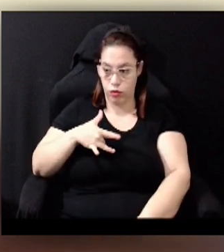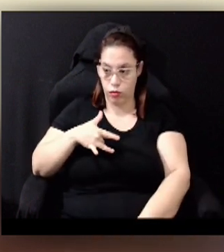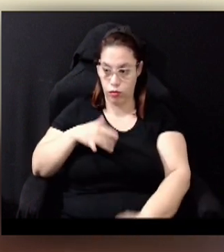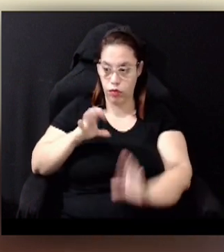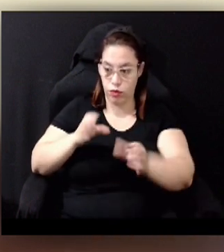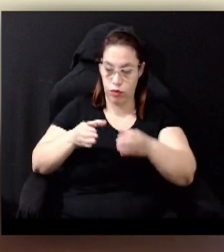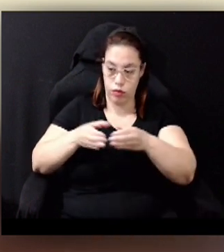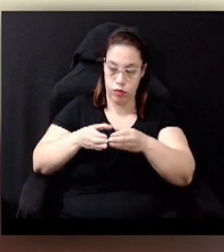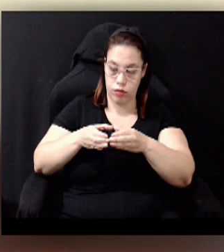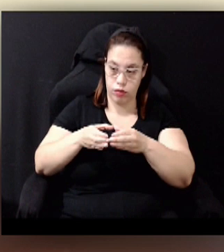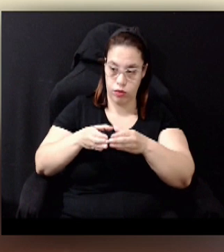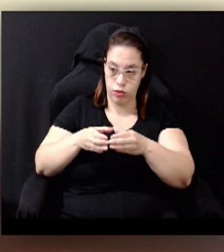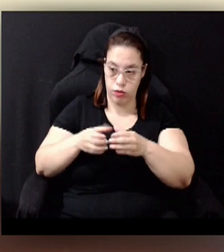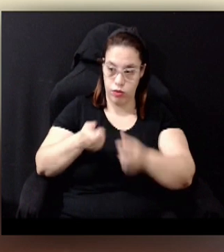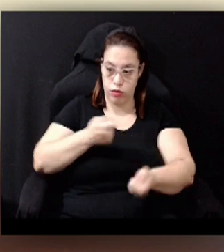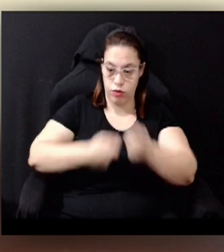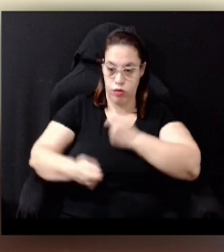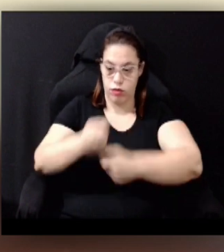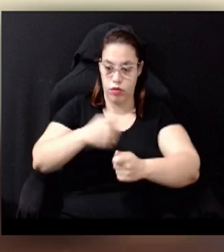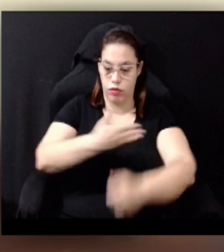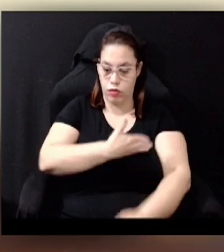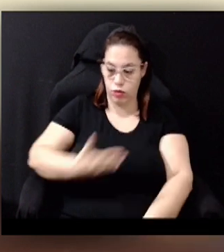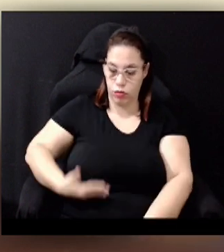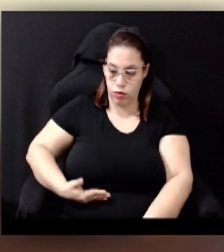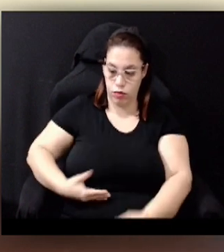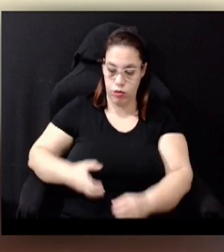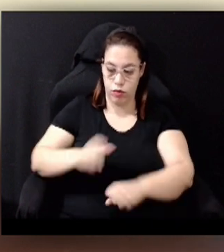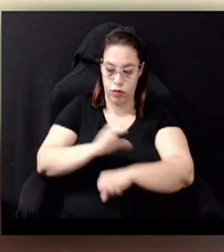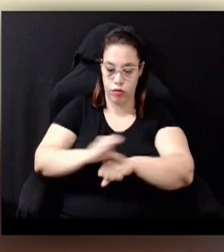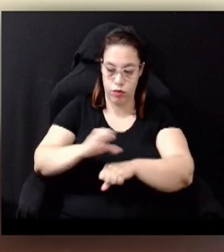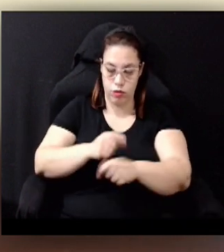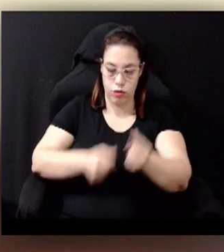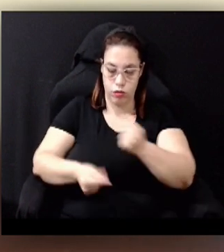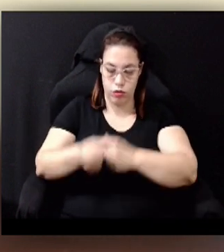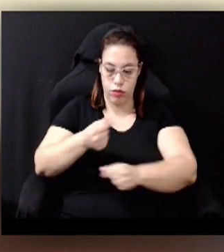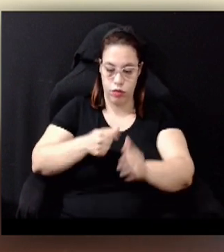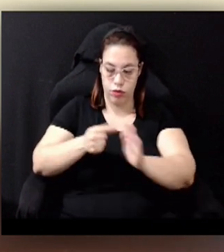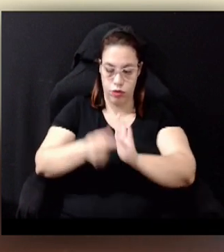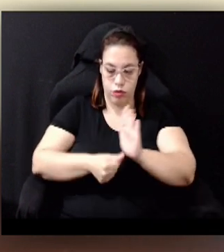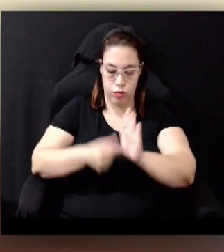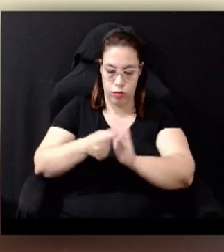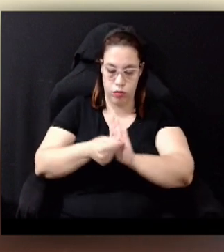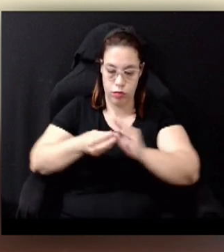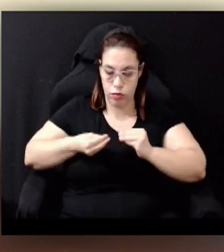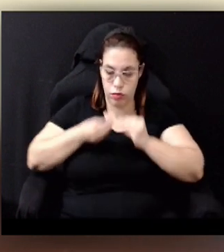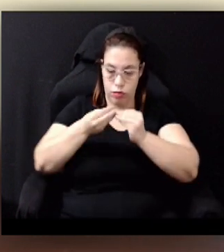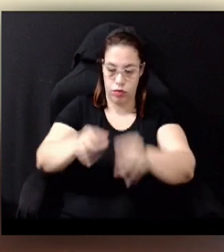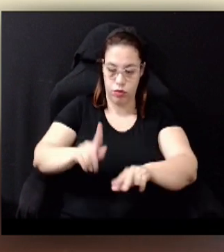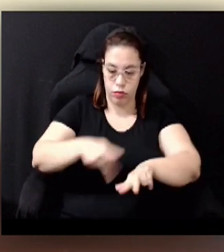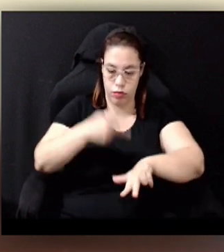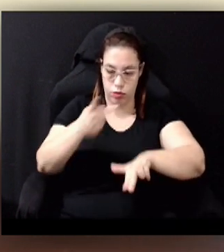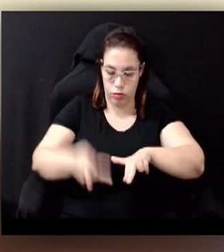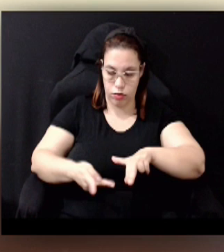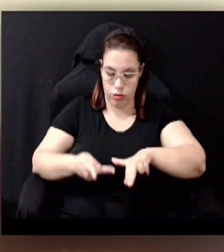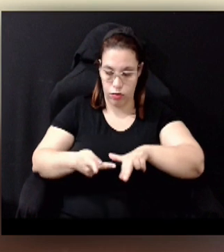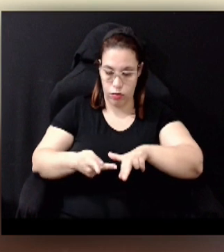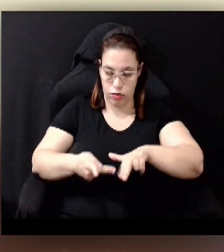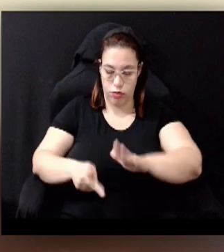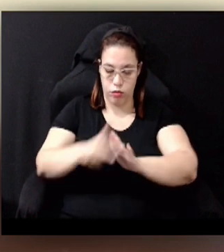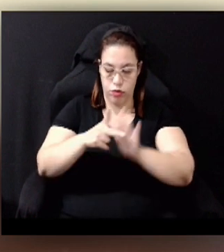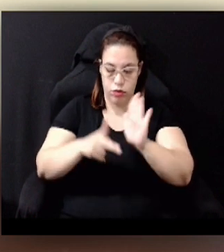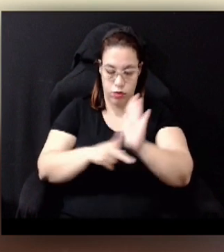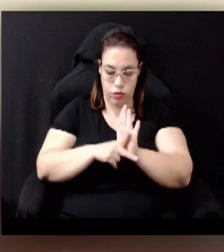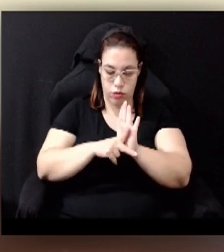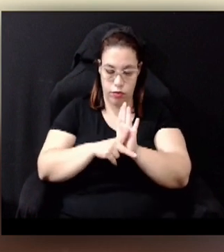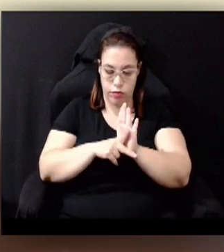de Administração Pública e a Comissão de Finanças e Orçamento para exararem pareceres ao projeto